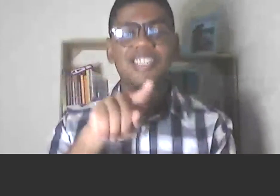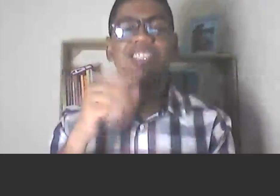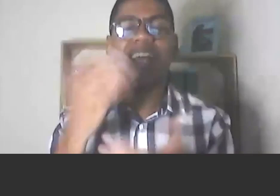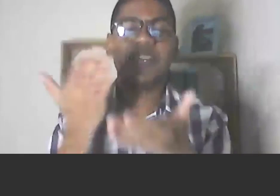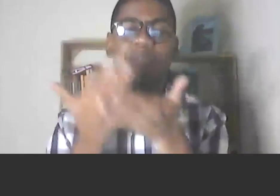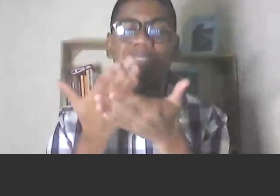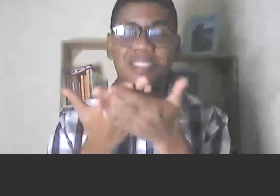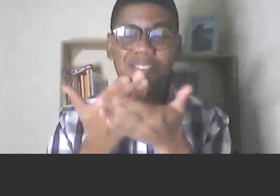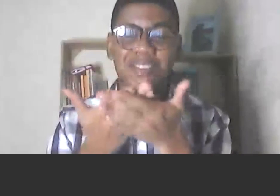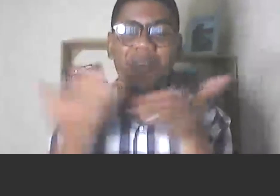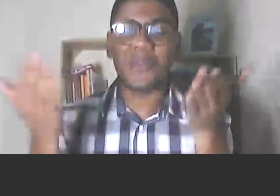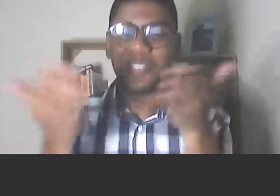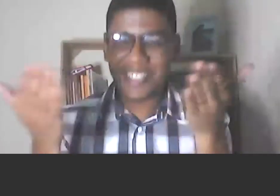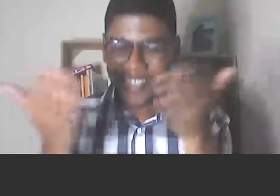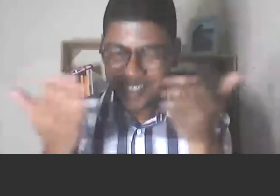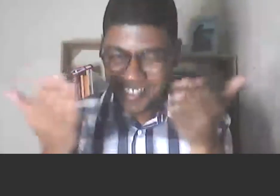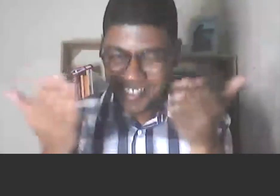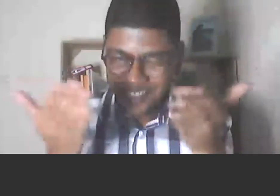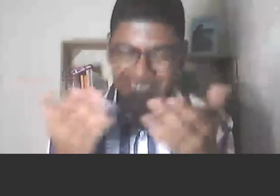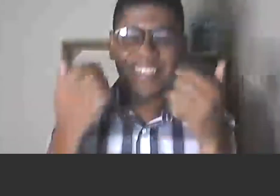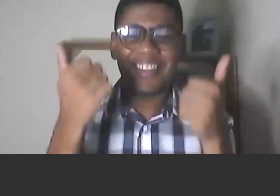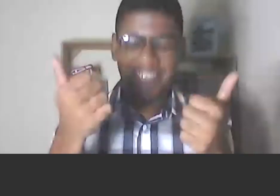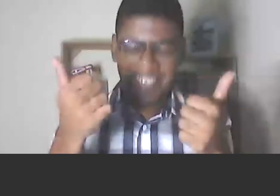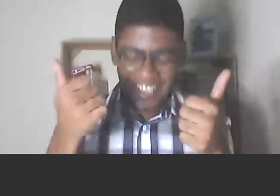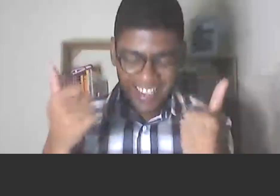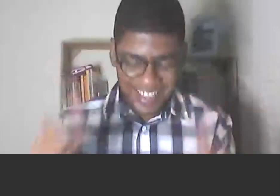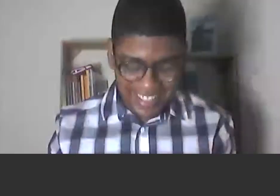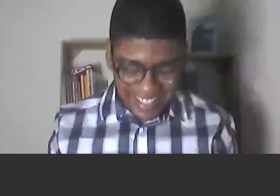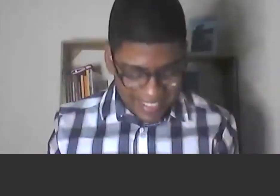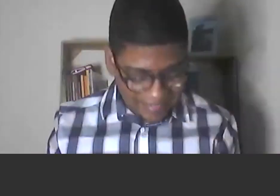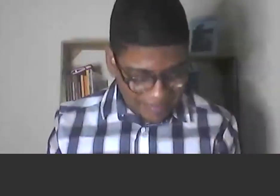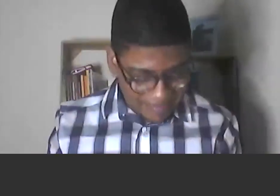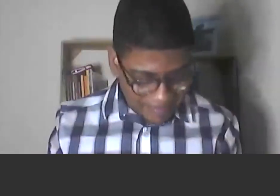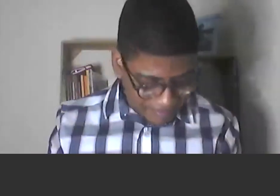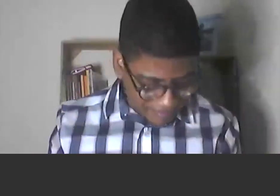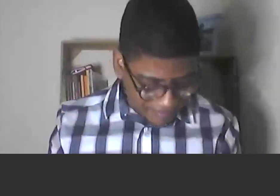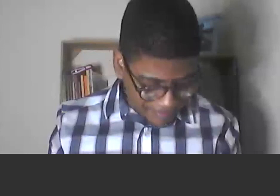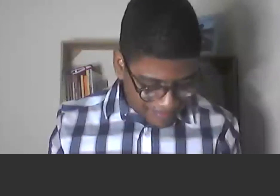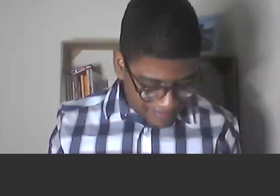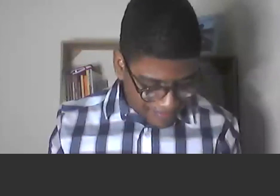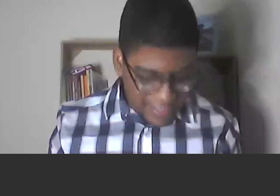que a gente está estudando hoje. Ok?